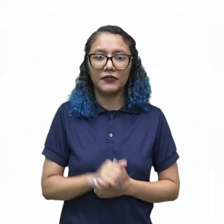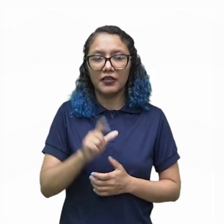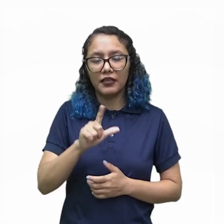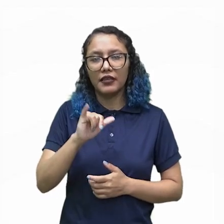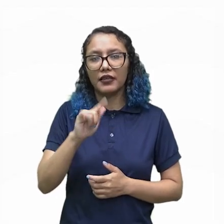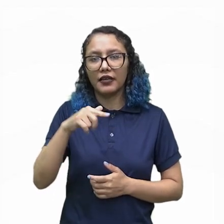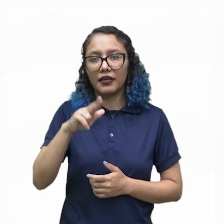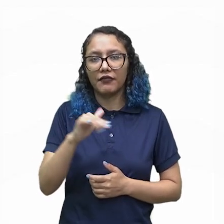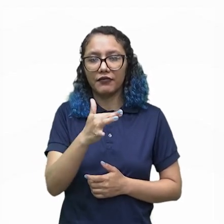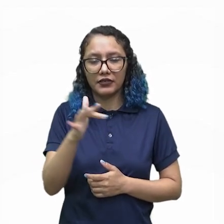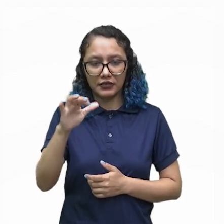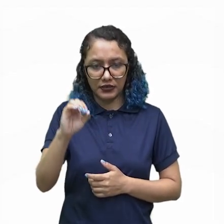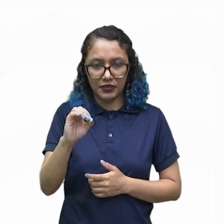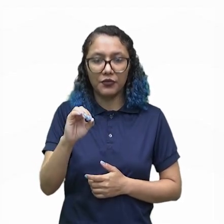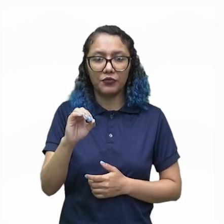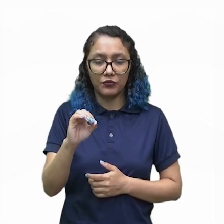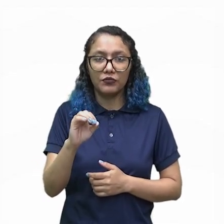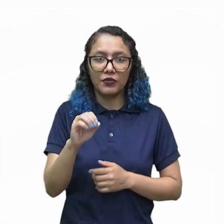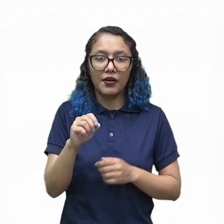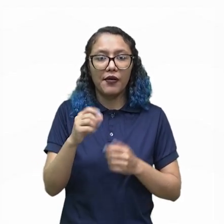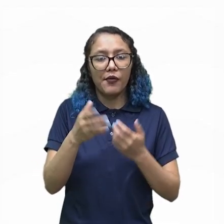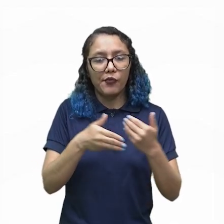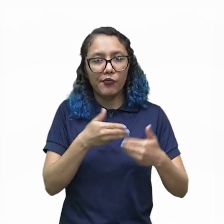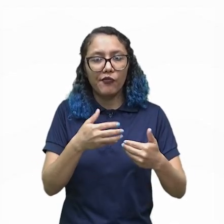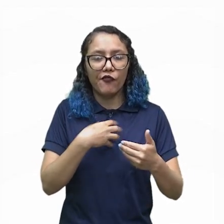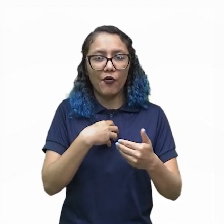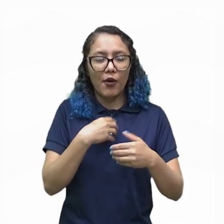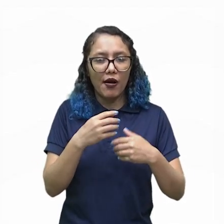né? Mas que também